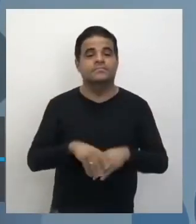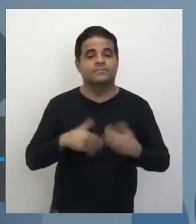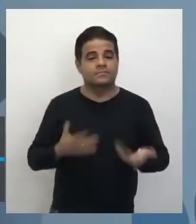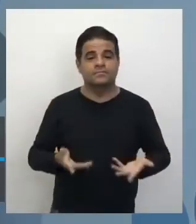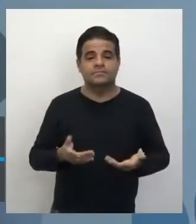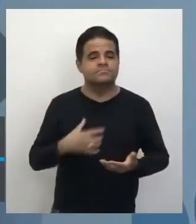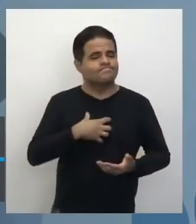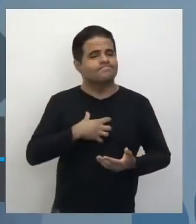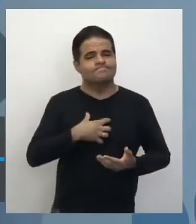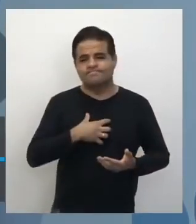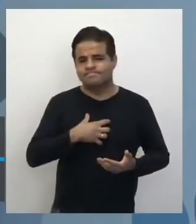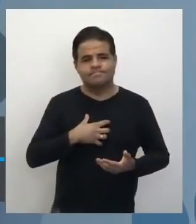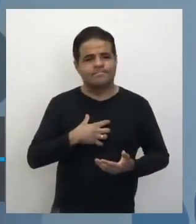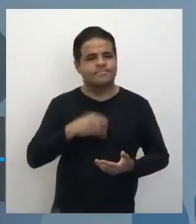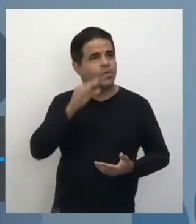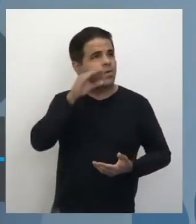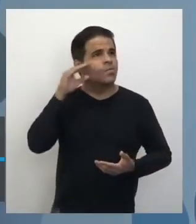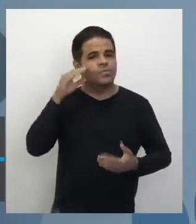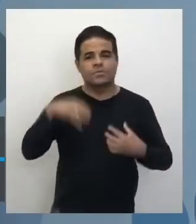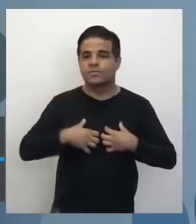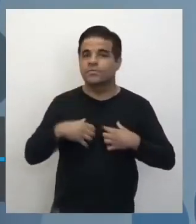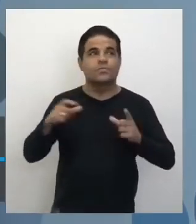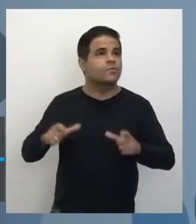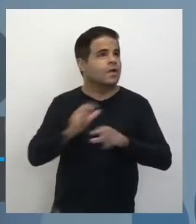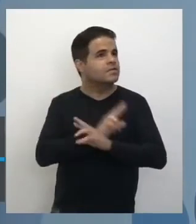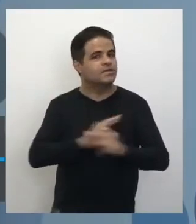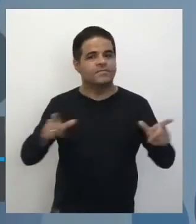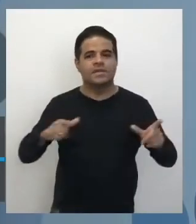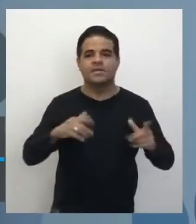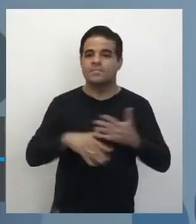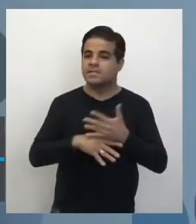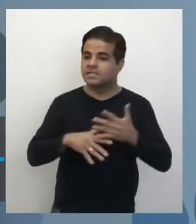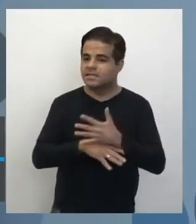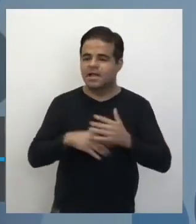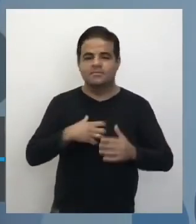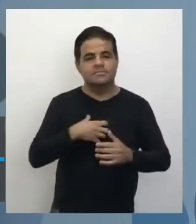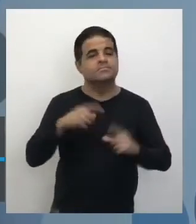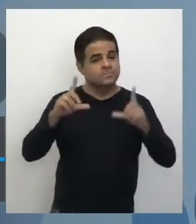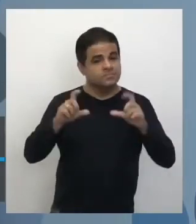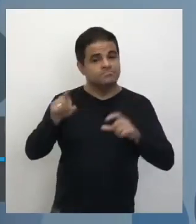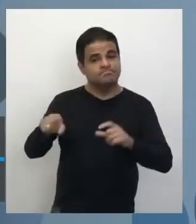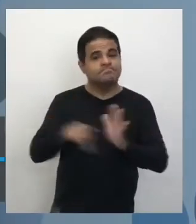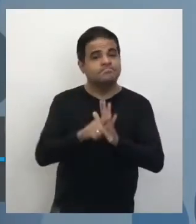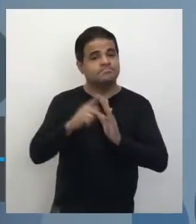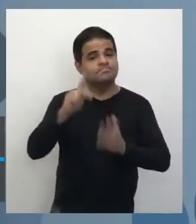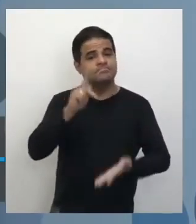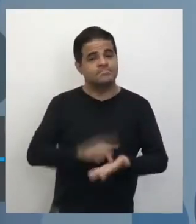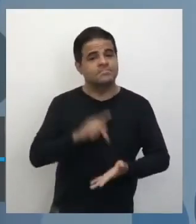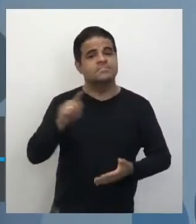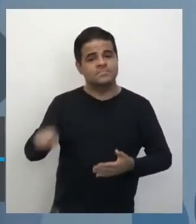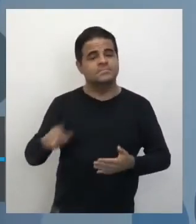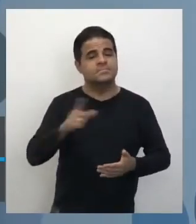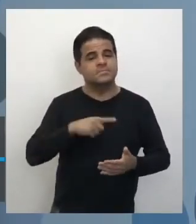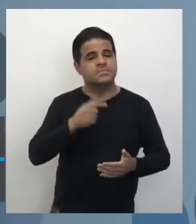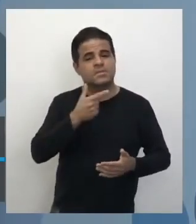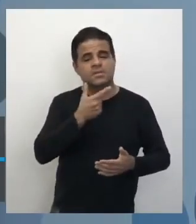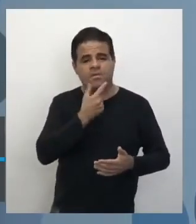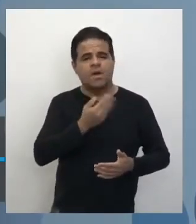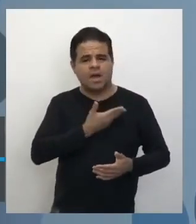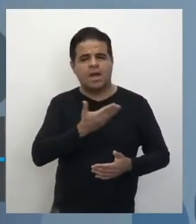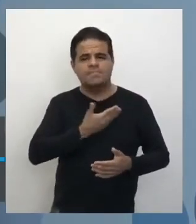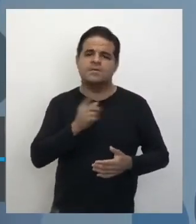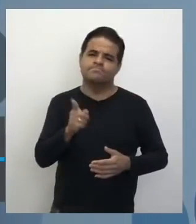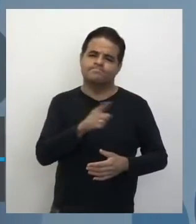Então, nossa, sentir de ser adulto, né? Nossa, estou num lugar diferente da minha cidade. E essa foto específica é verdade. Tem um amigo que era o irmão,